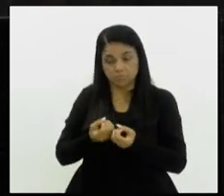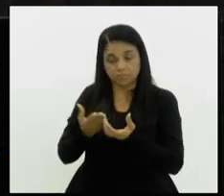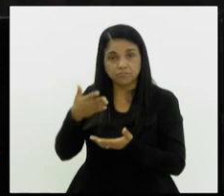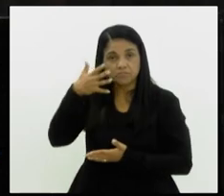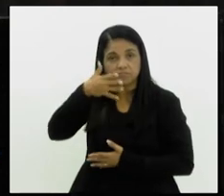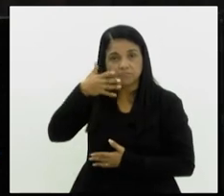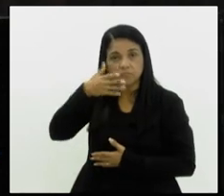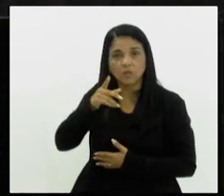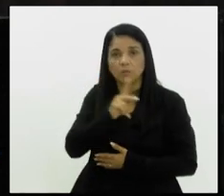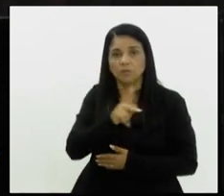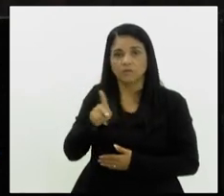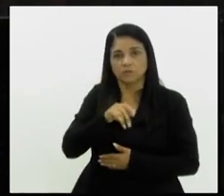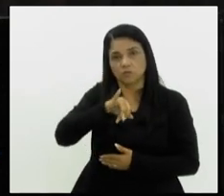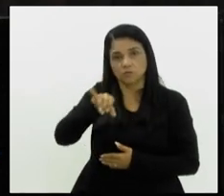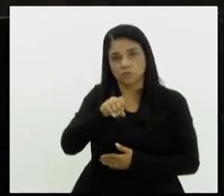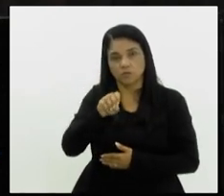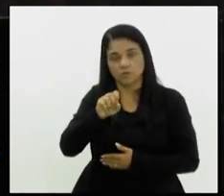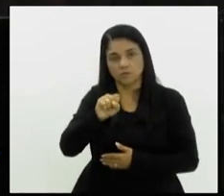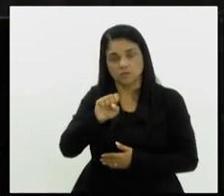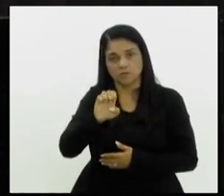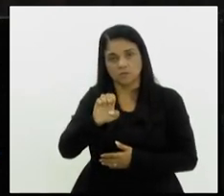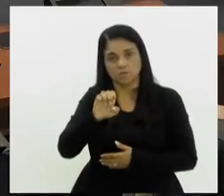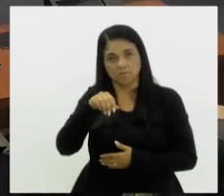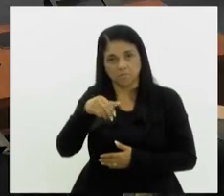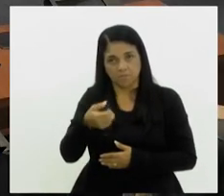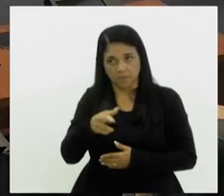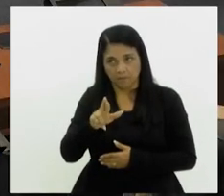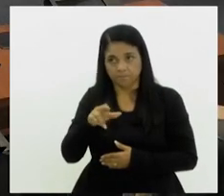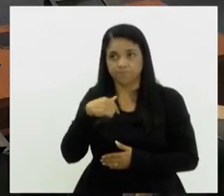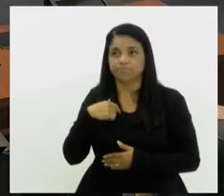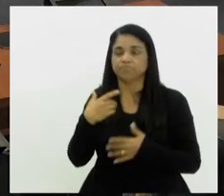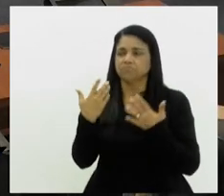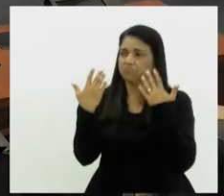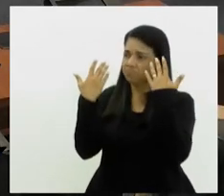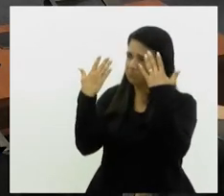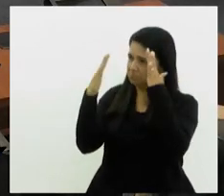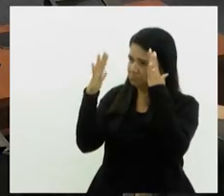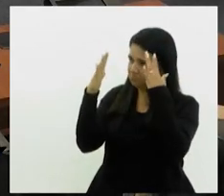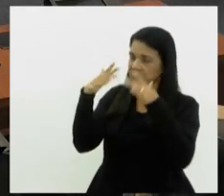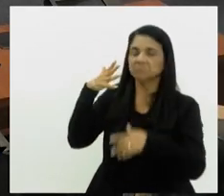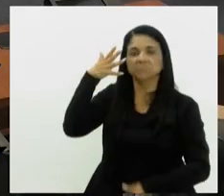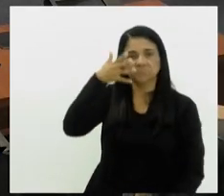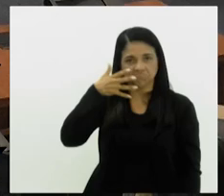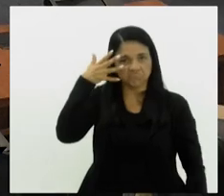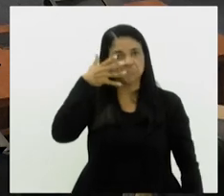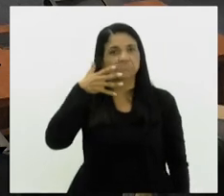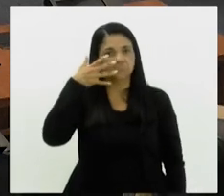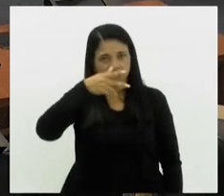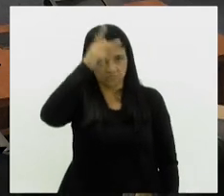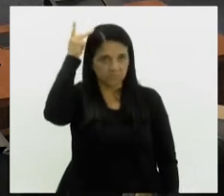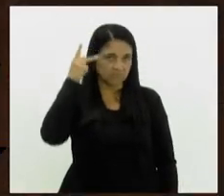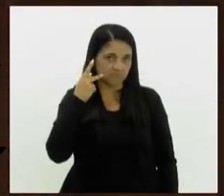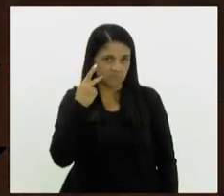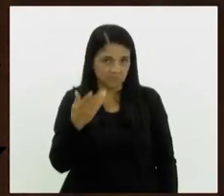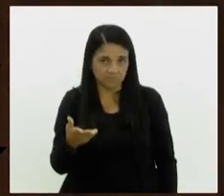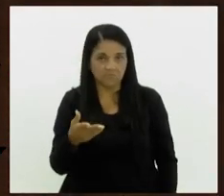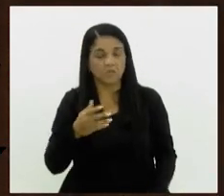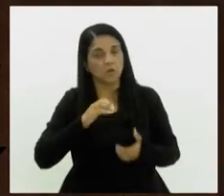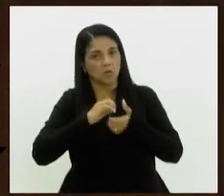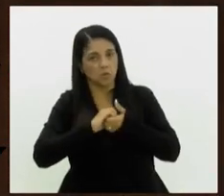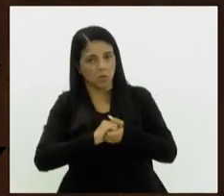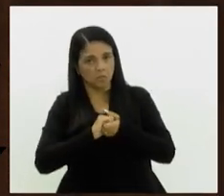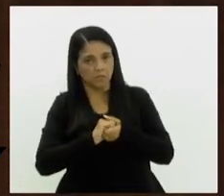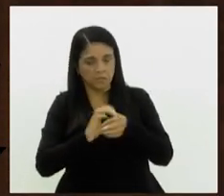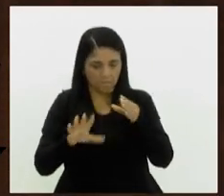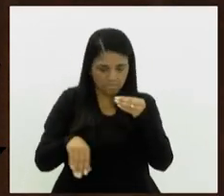ao professor Josemar. Primeiro, parabenizar seu discurso e complementá-lo naquilo que